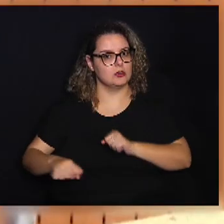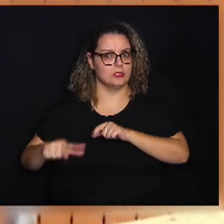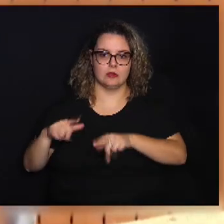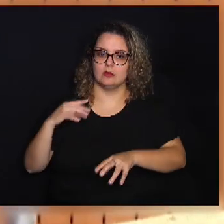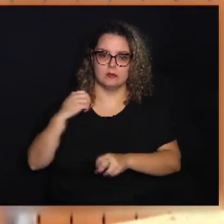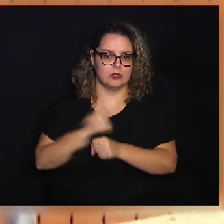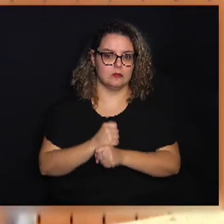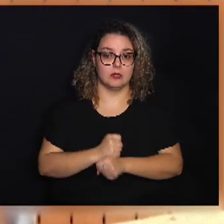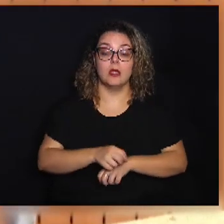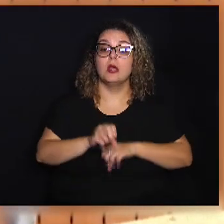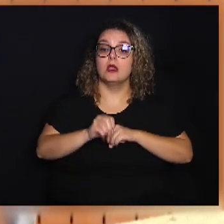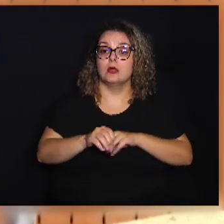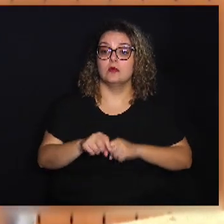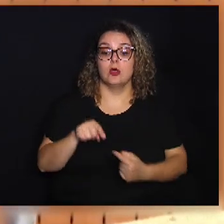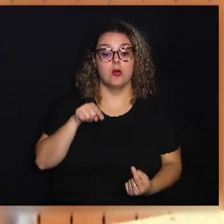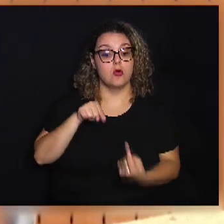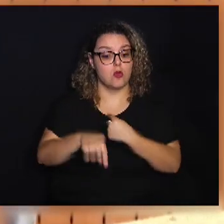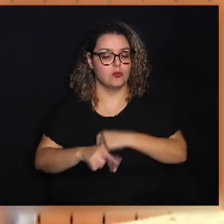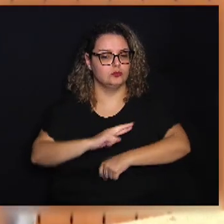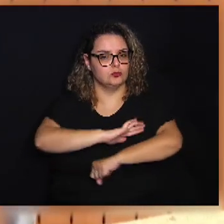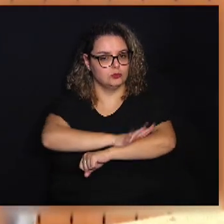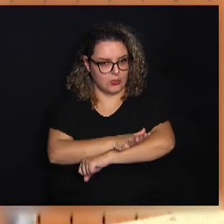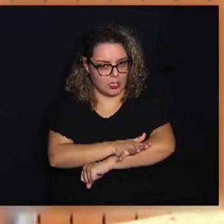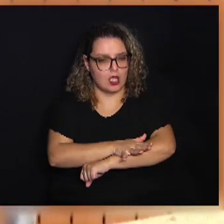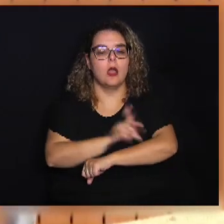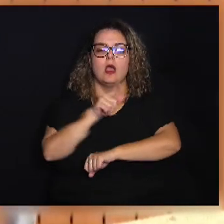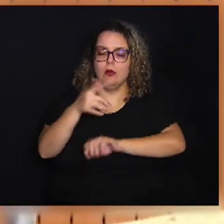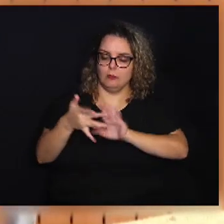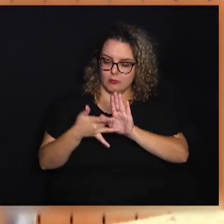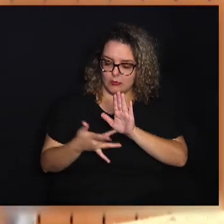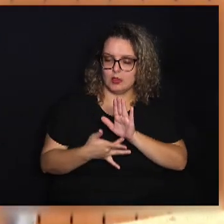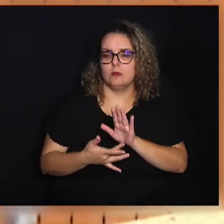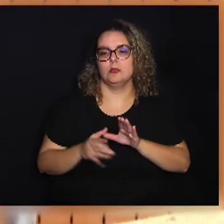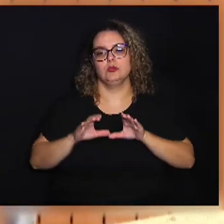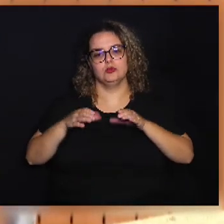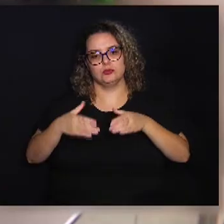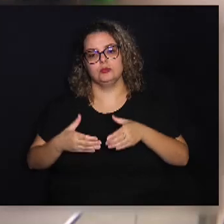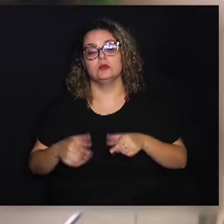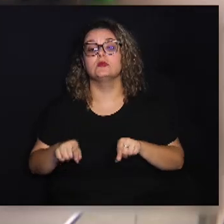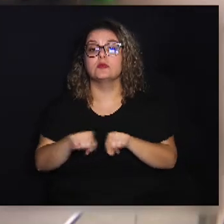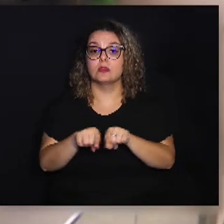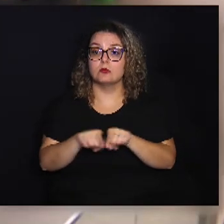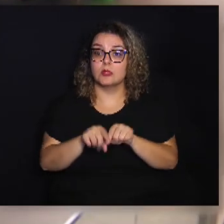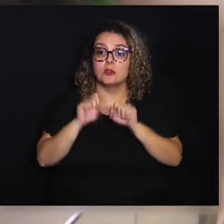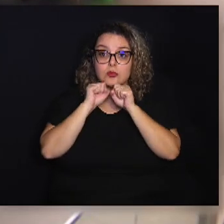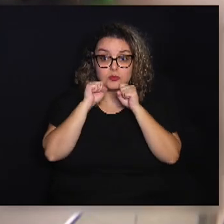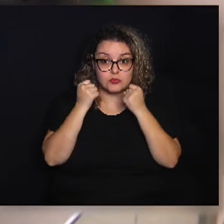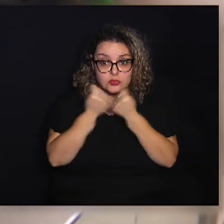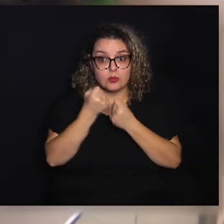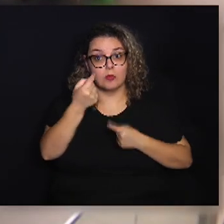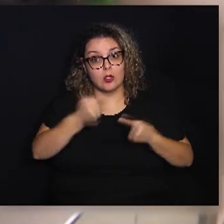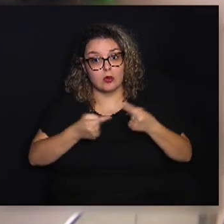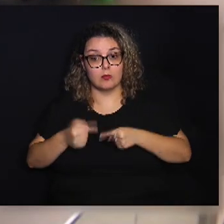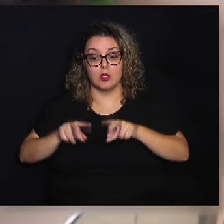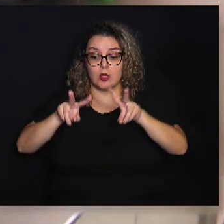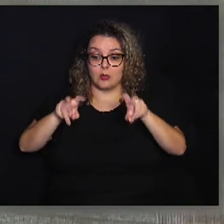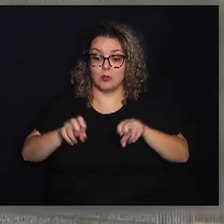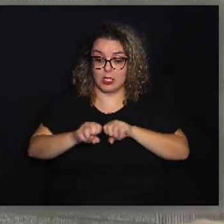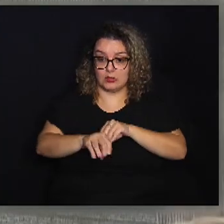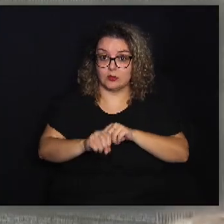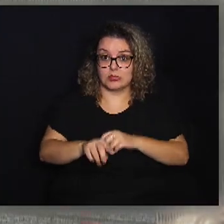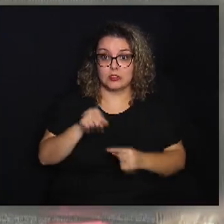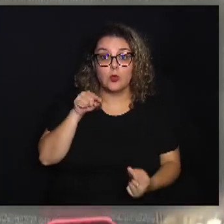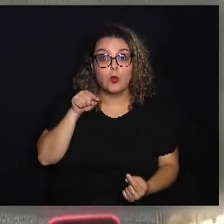A educação antirracista também foi pauta da comissão. Também fizemos um seminário que debateu sobre educação